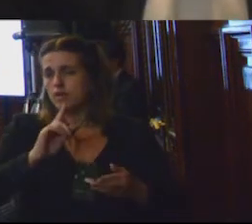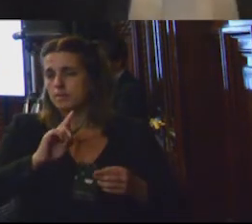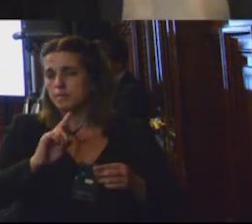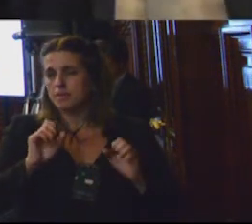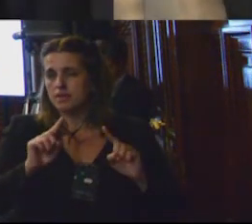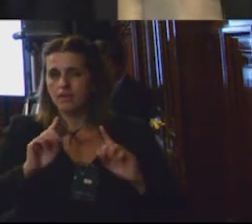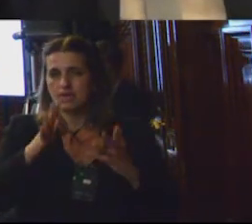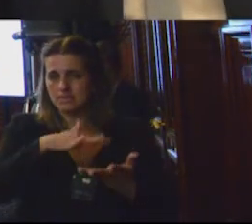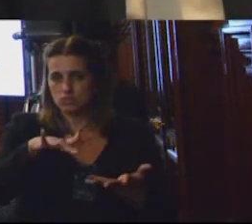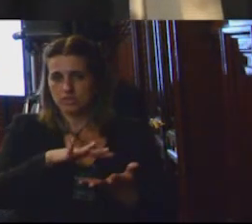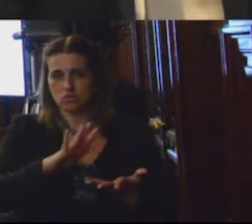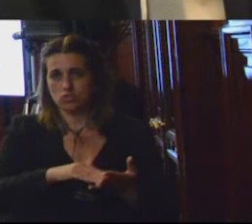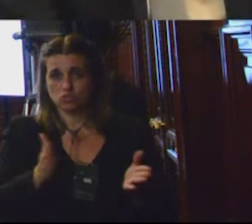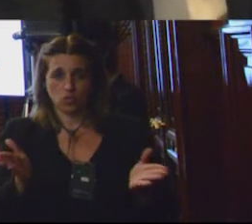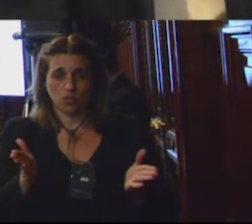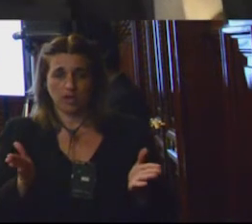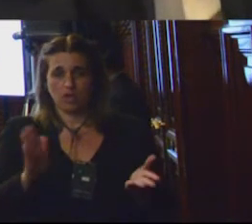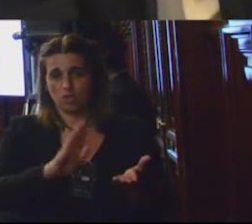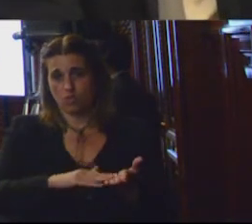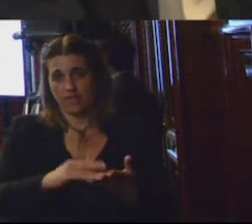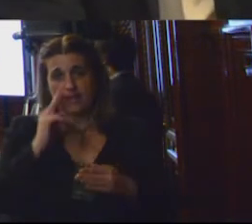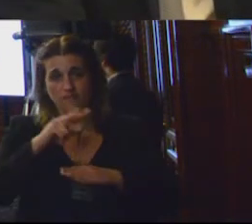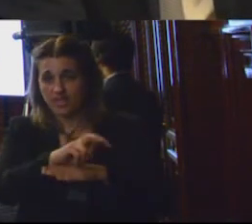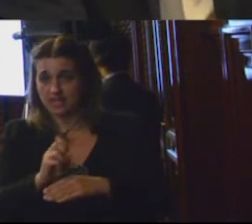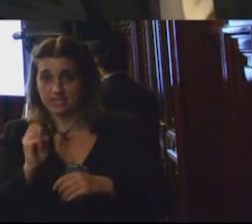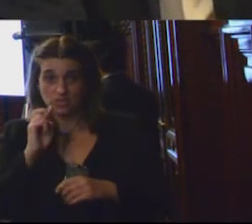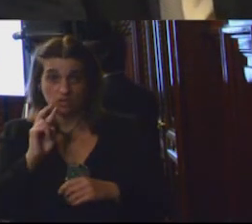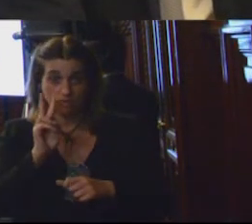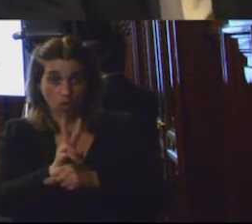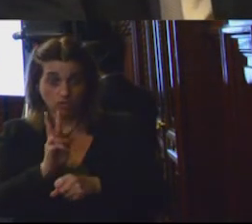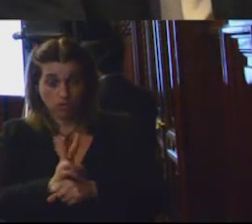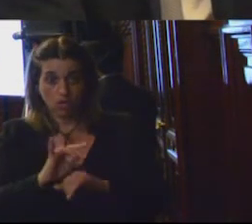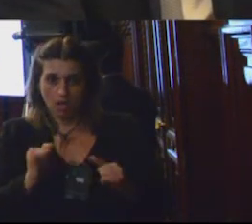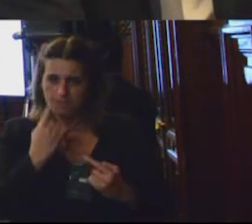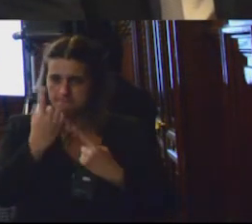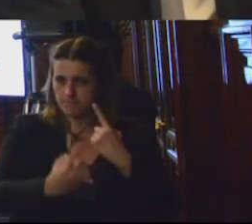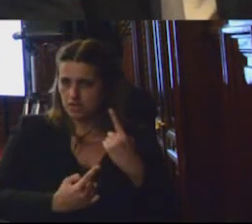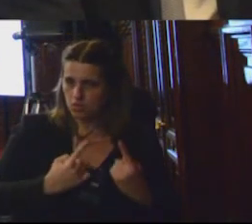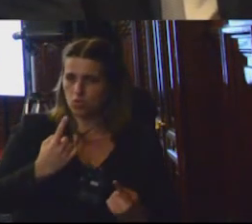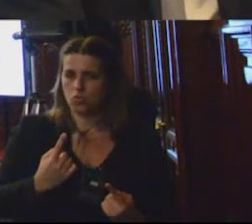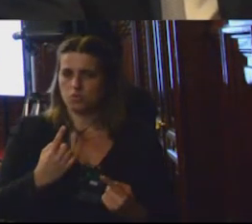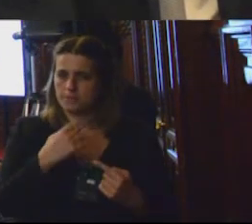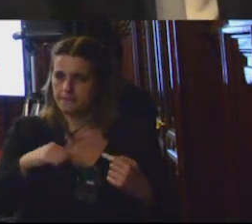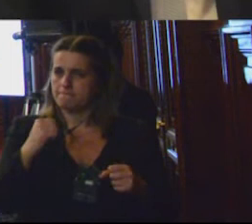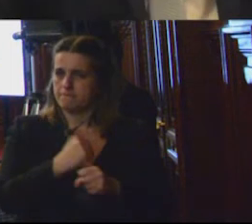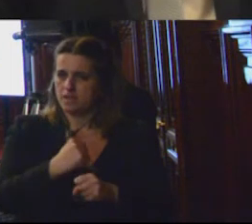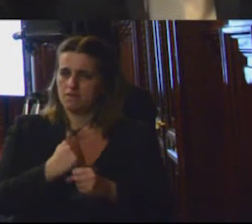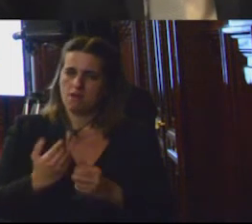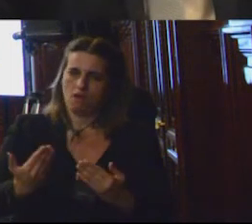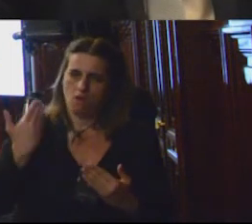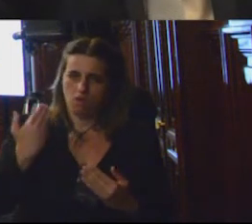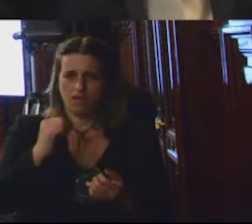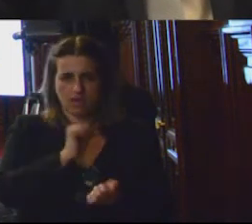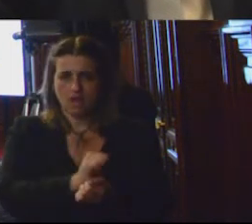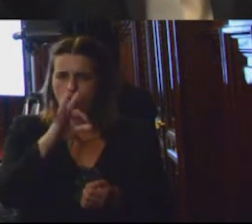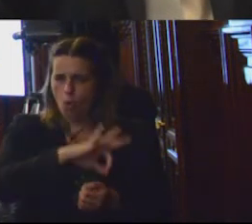encontradas durante as fiscalizações, nas quais pairem dúvidas sobre a ocorrência de trabalho análogo ao de escravo ou,